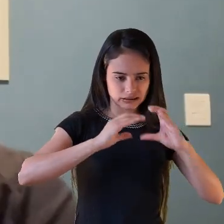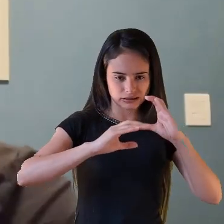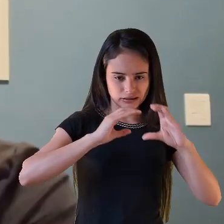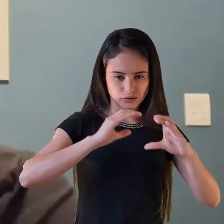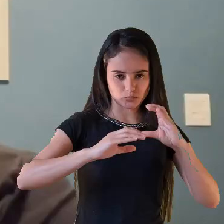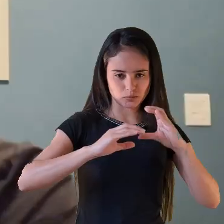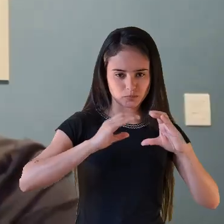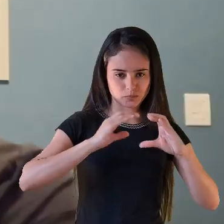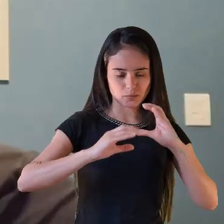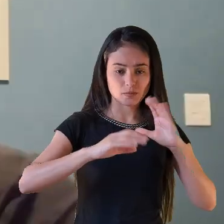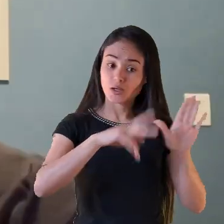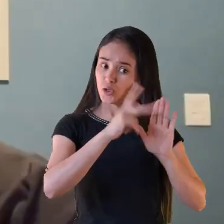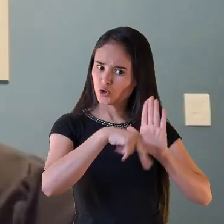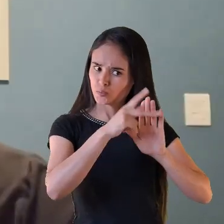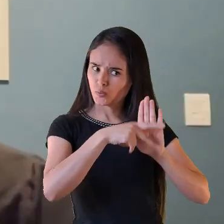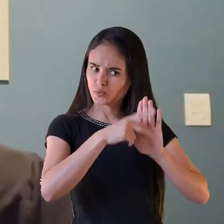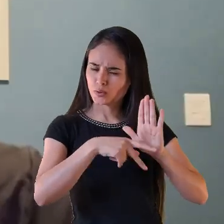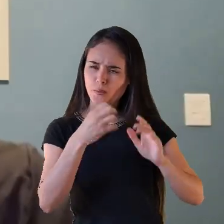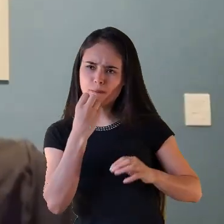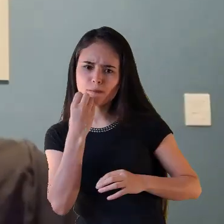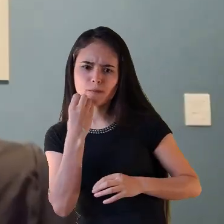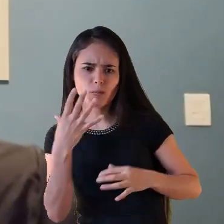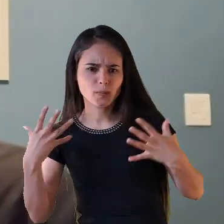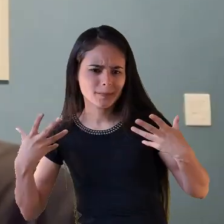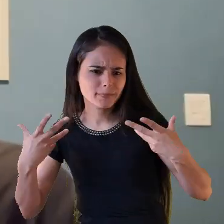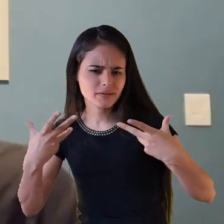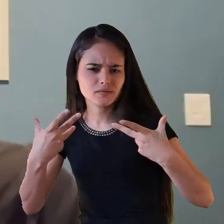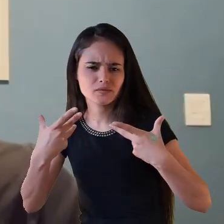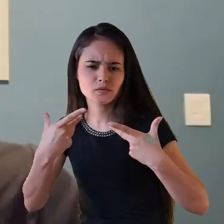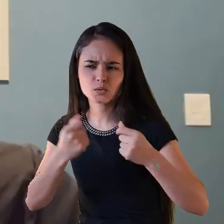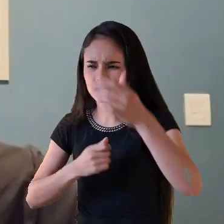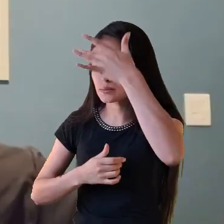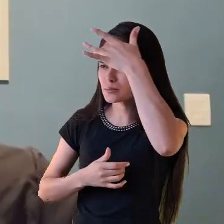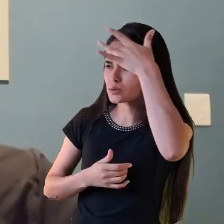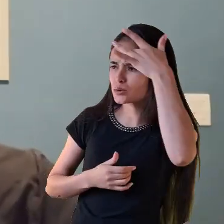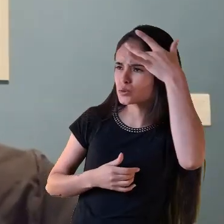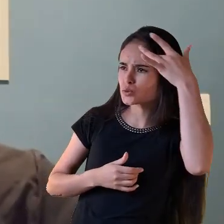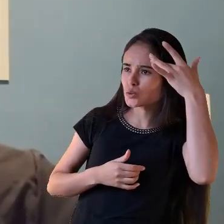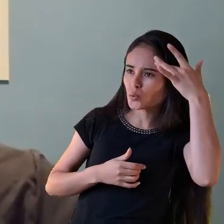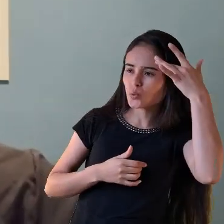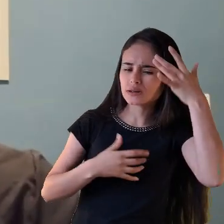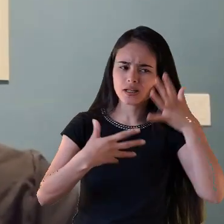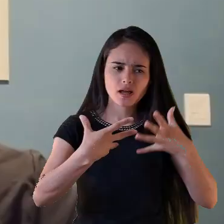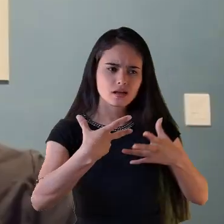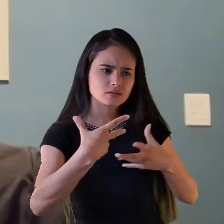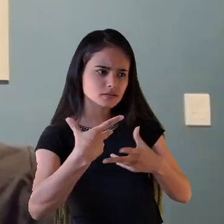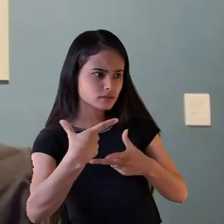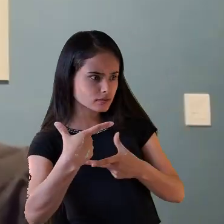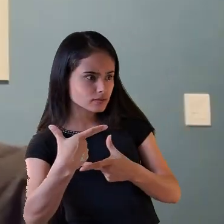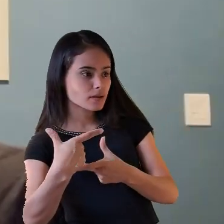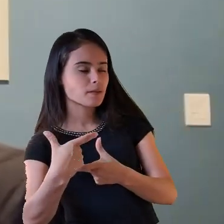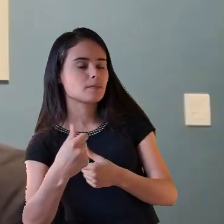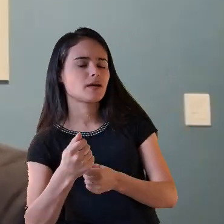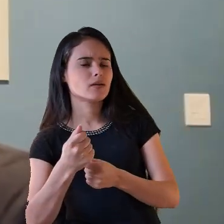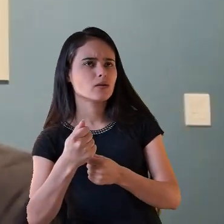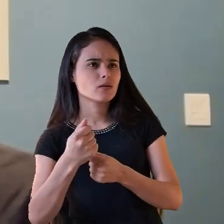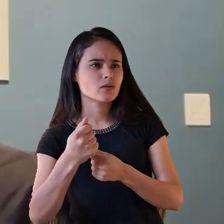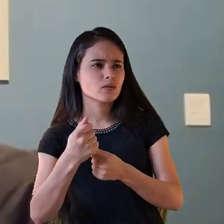projeto foi muito bem sucedido, teve muita audiência, os episódios foram executados mais de 2 milhões de